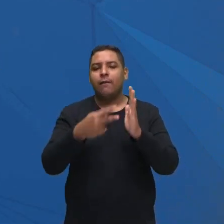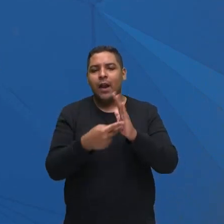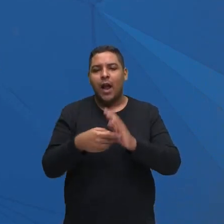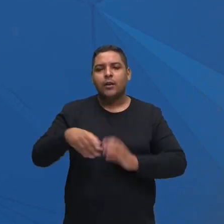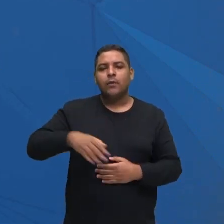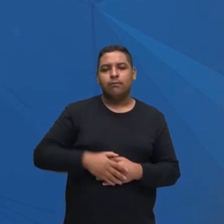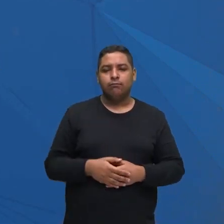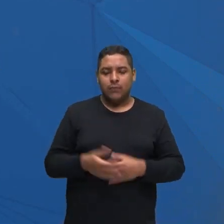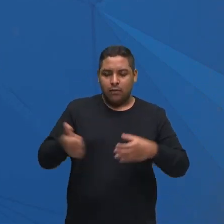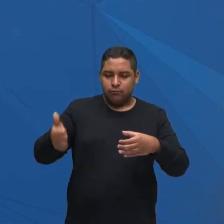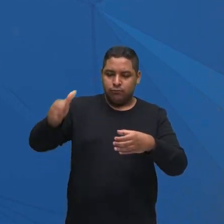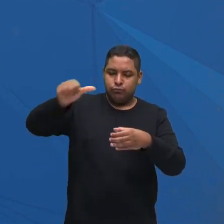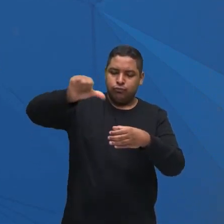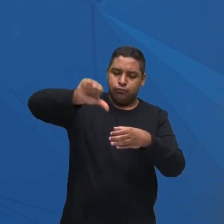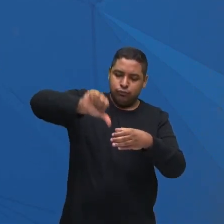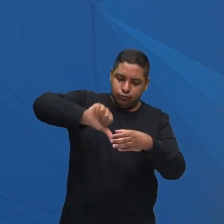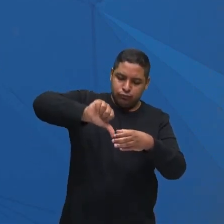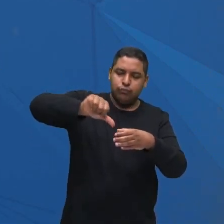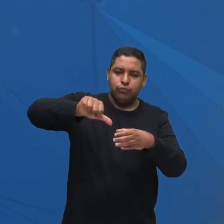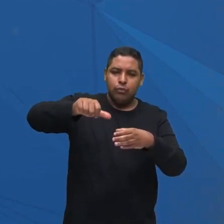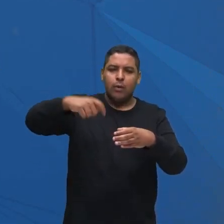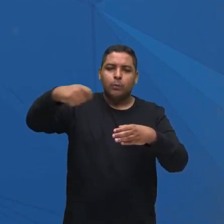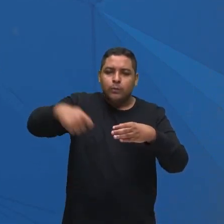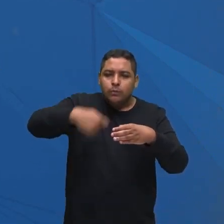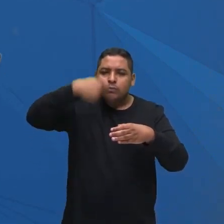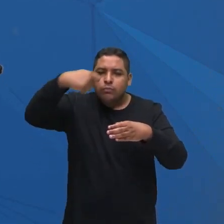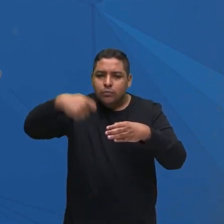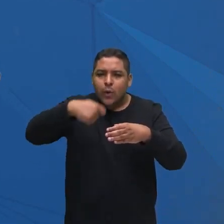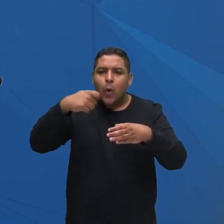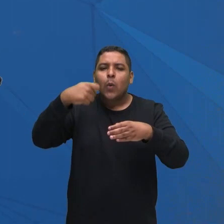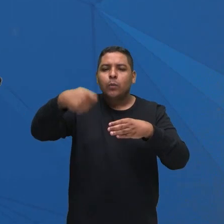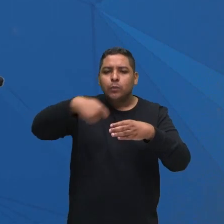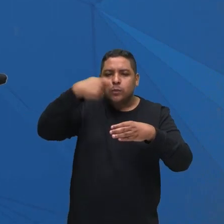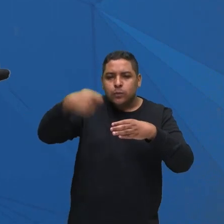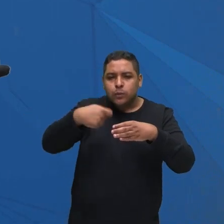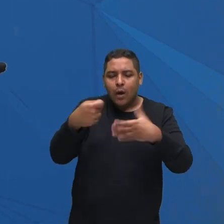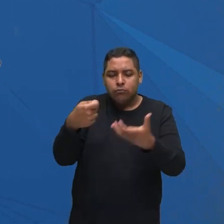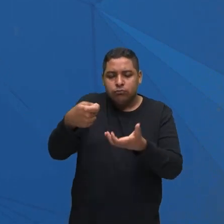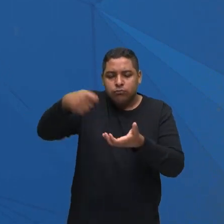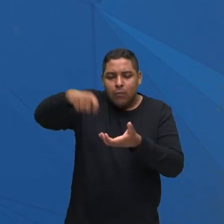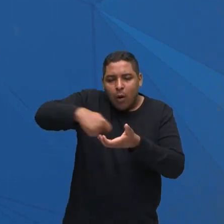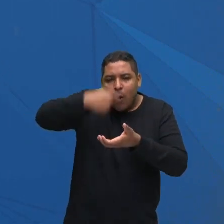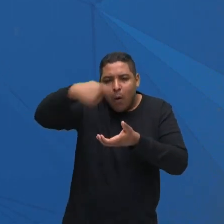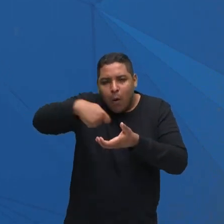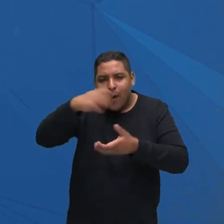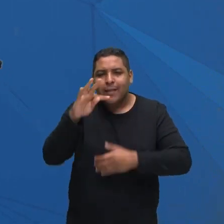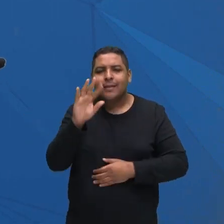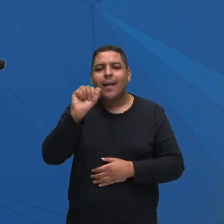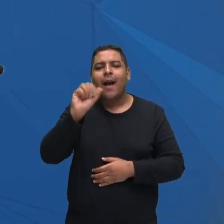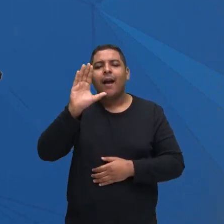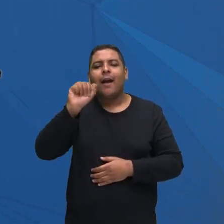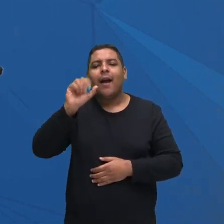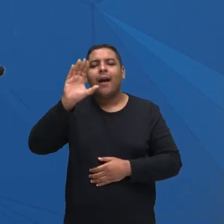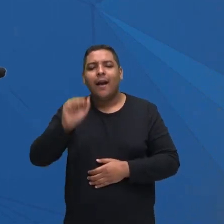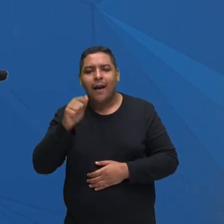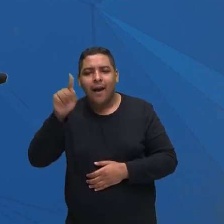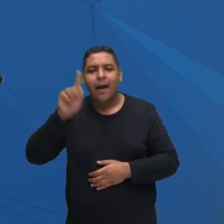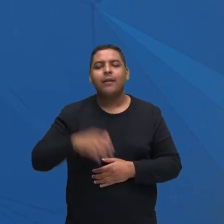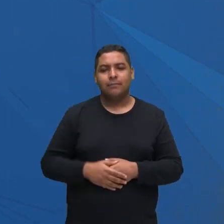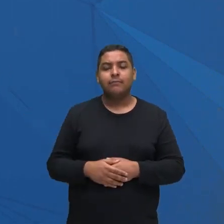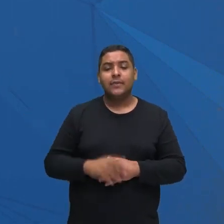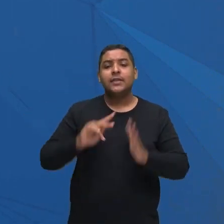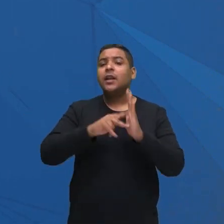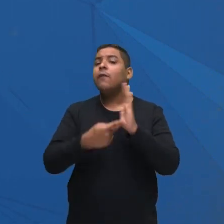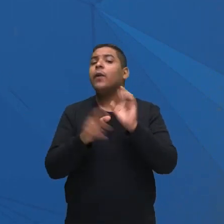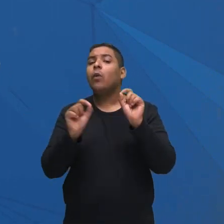na comida, muito apreciado no tacacá, entre outras receitas. Mas quando a gente fala até o tucupi, significa que a gente está cheio, né? Então eu